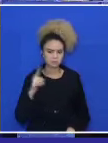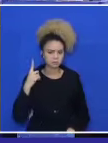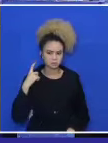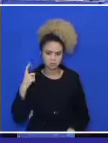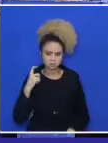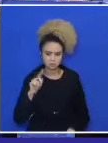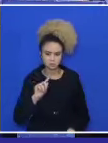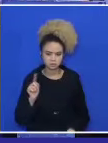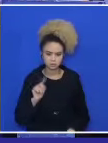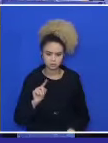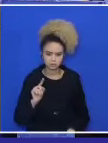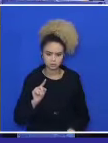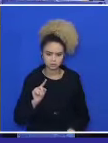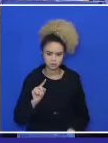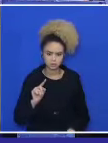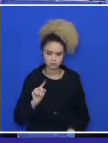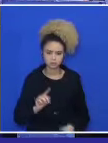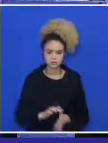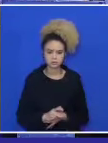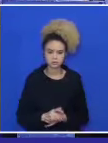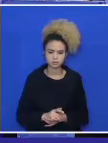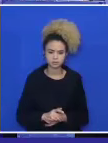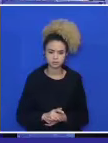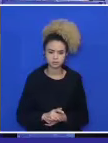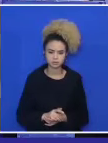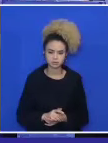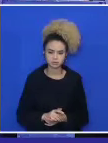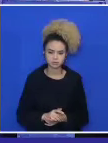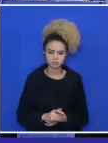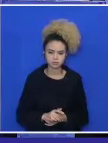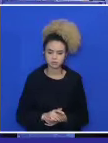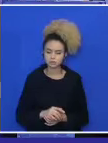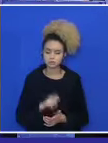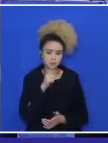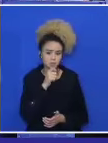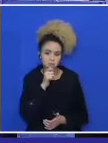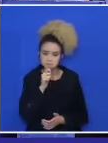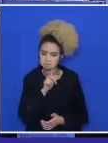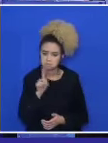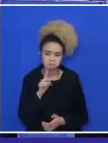Não, novamente, vamos, ainda